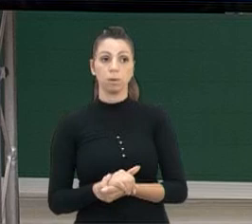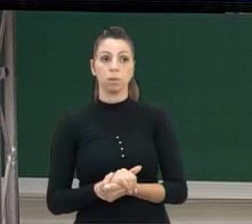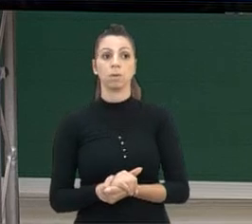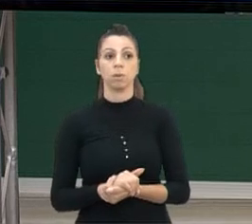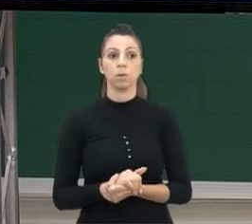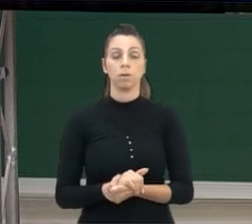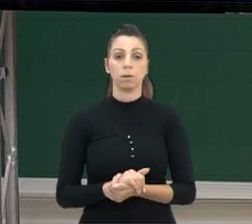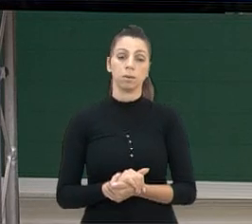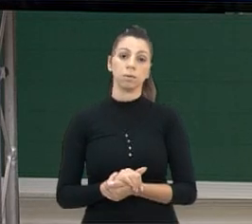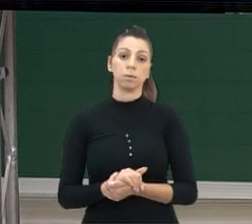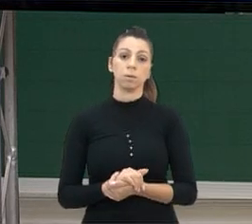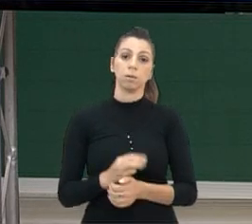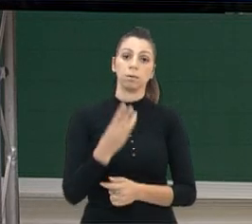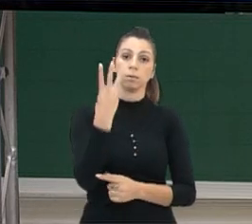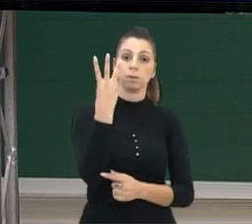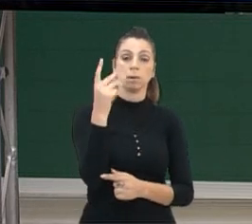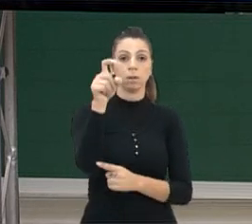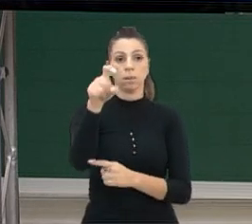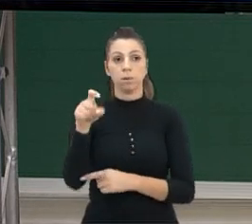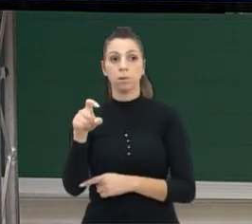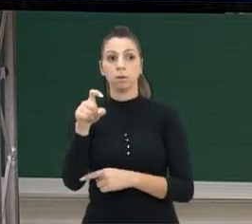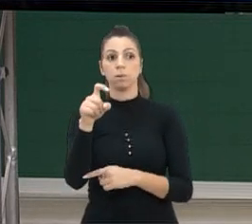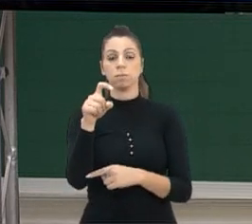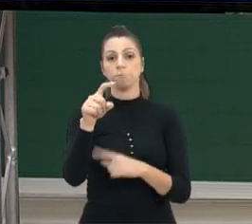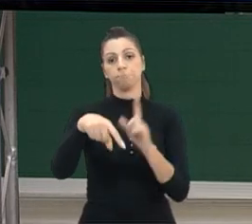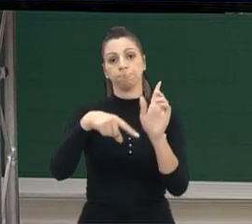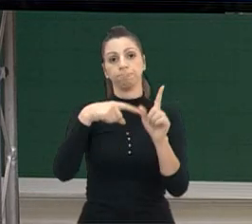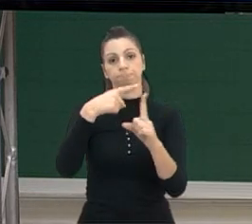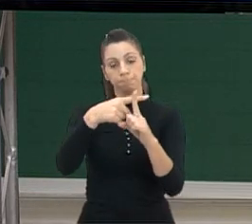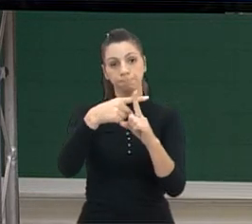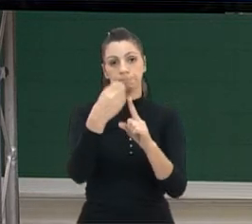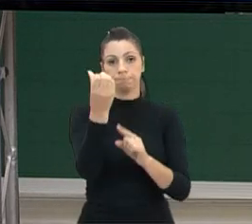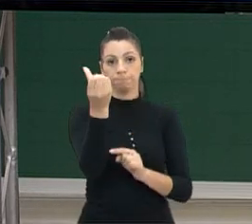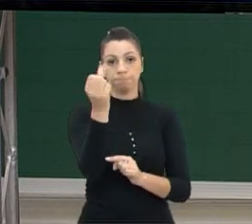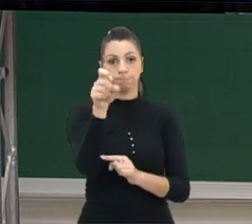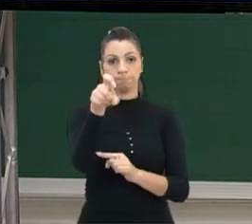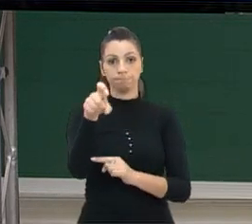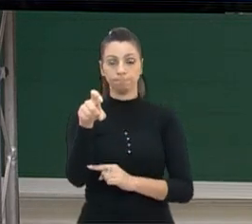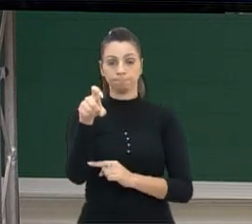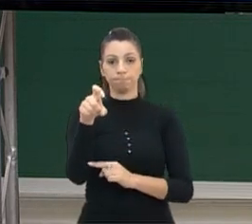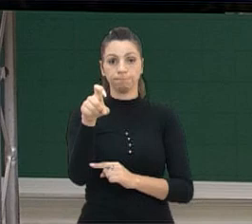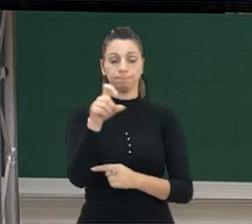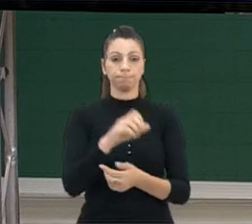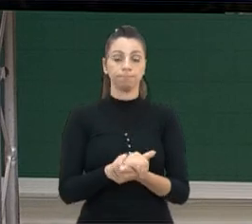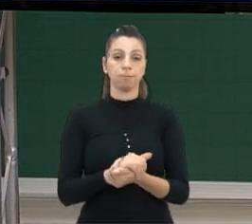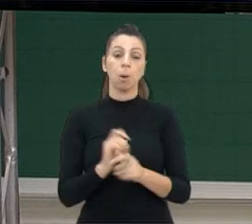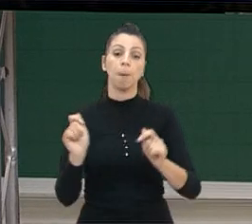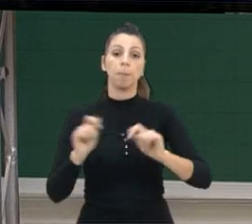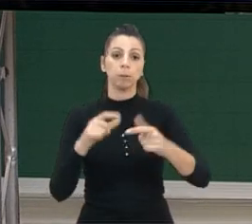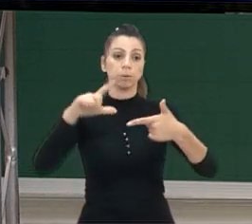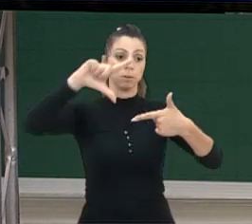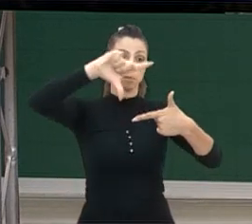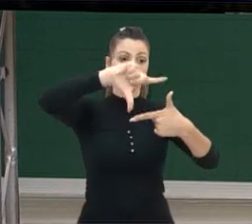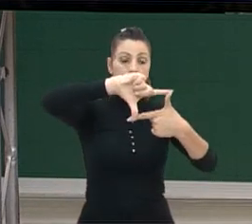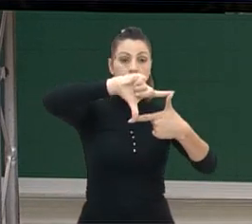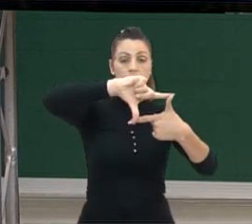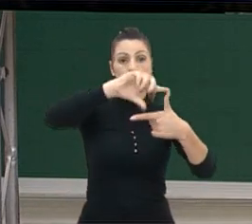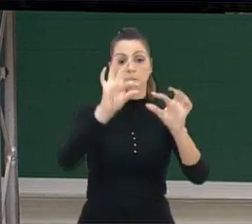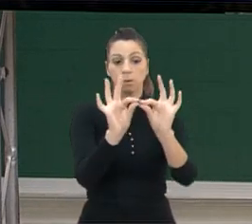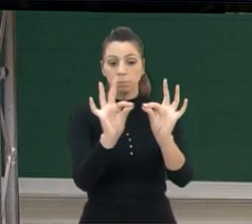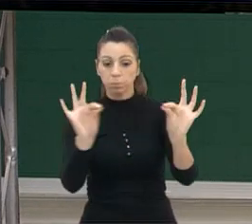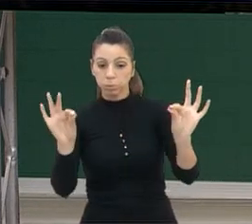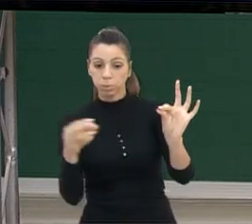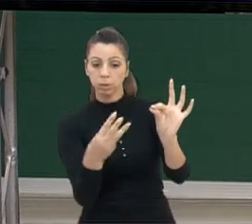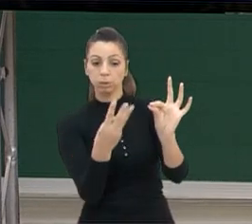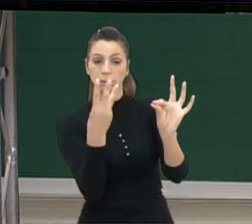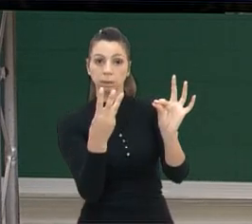6x, você faz lá do mesmo jeito que eu fiz o primeiro ali no 4. Desenha um retângulo de medida 3x, desenha